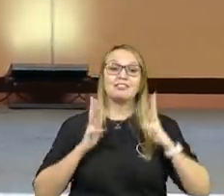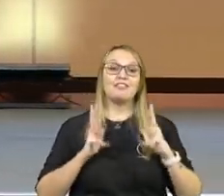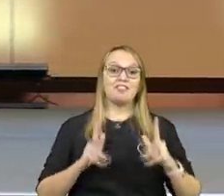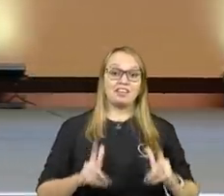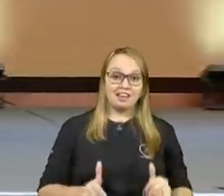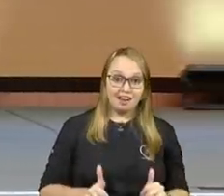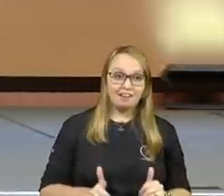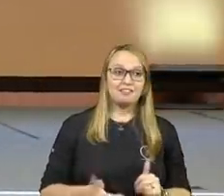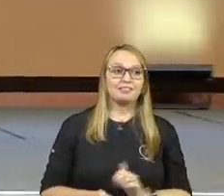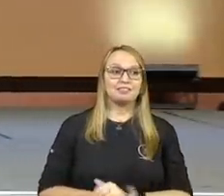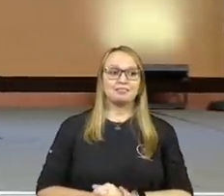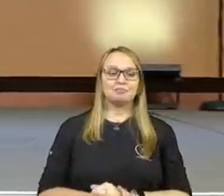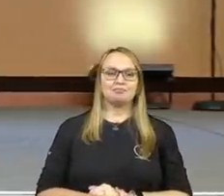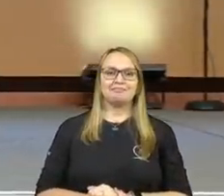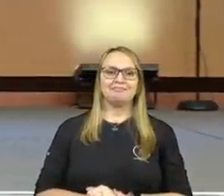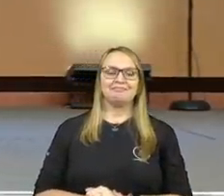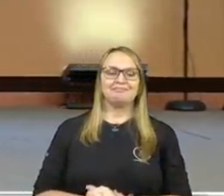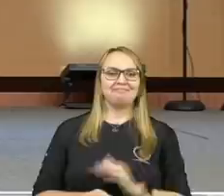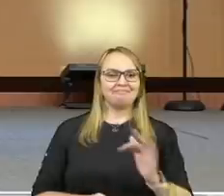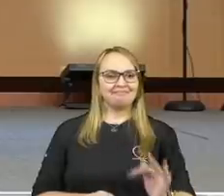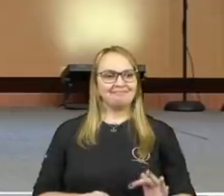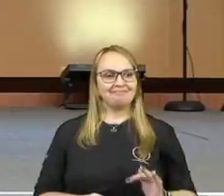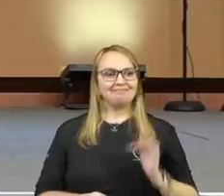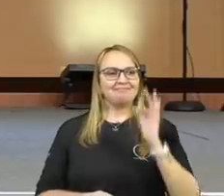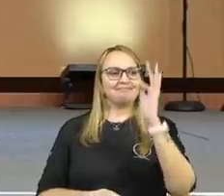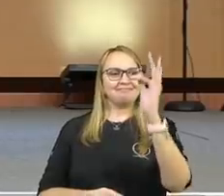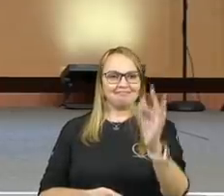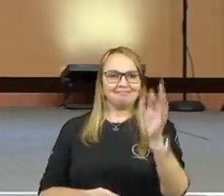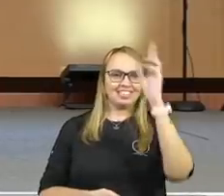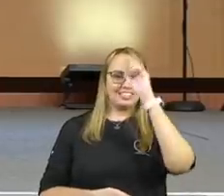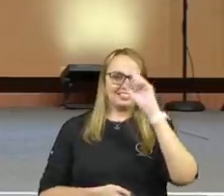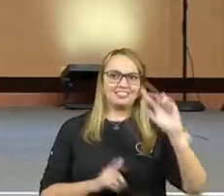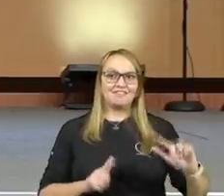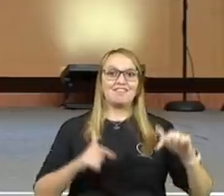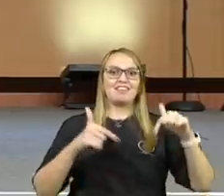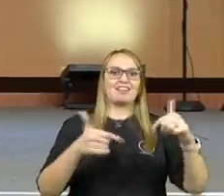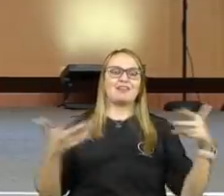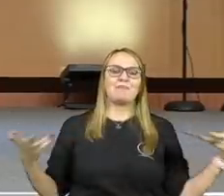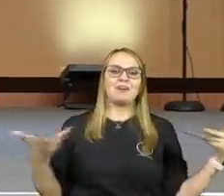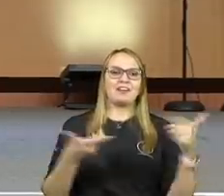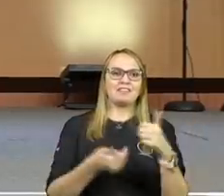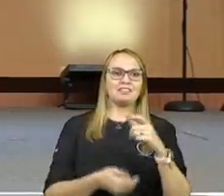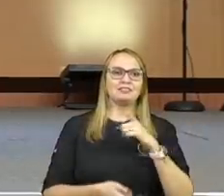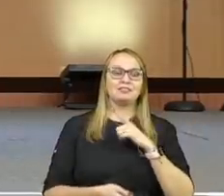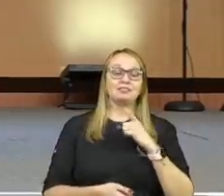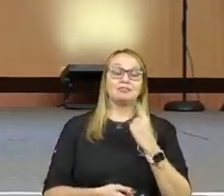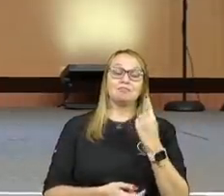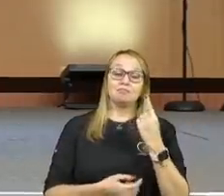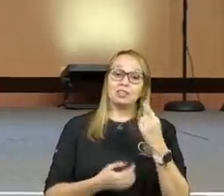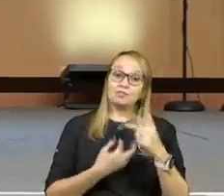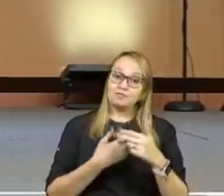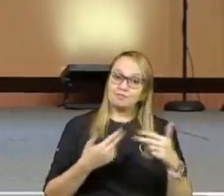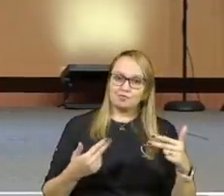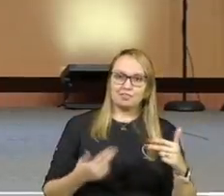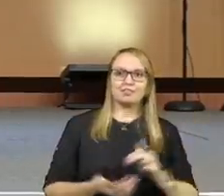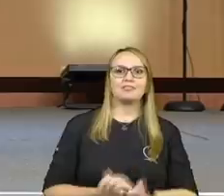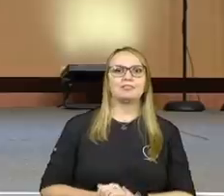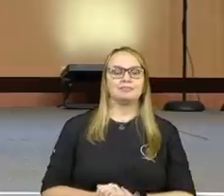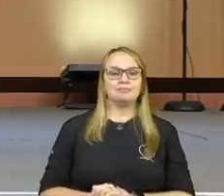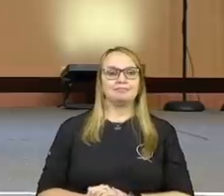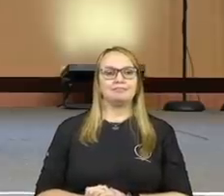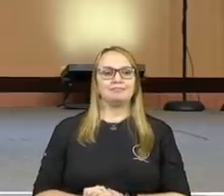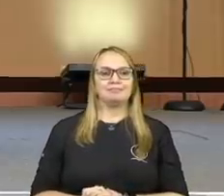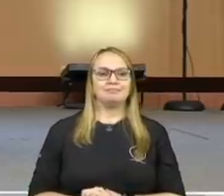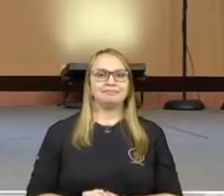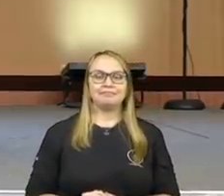santificai-vos. Que amanhã o Senhor fará maravilhas. Tem só mais uma coisa.